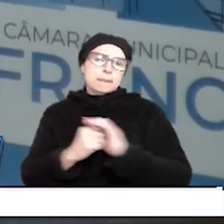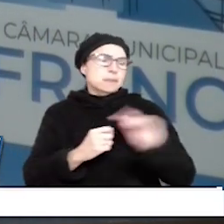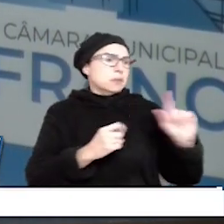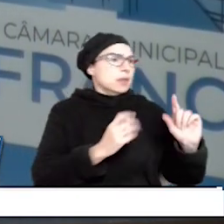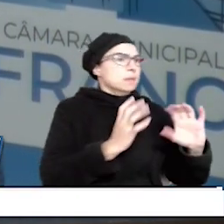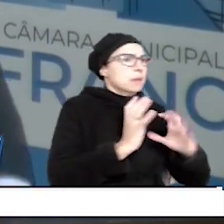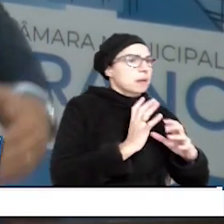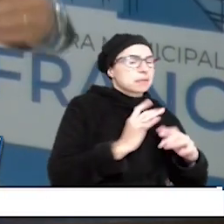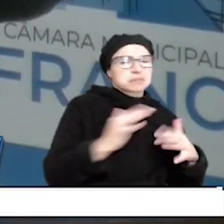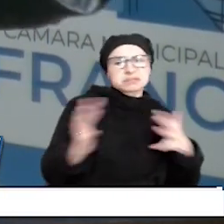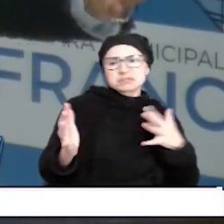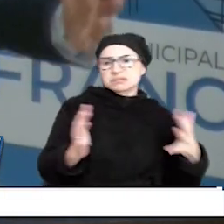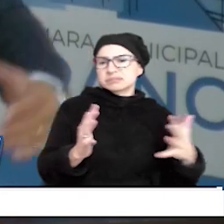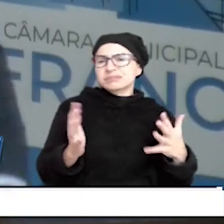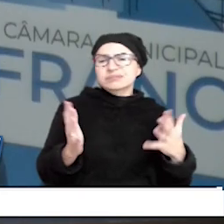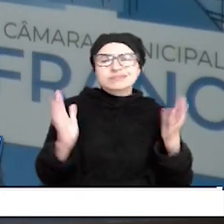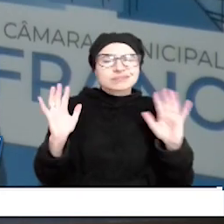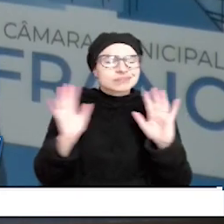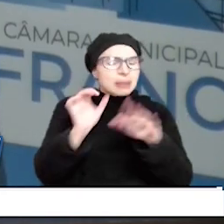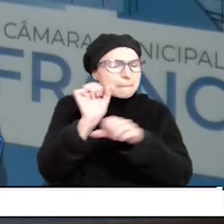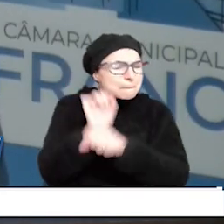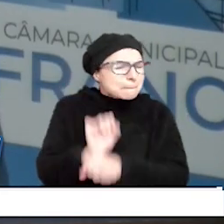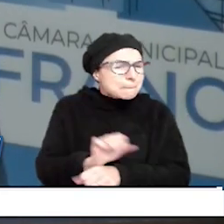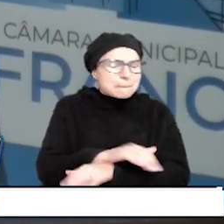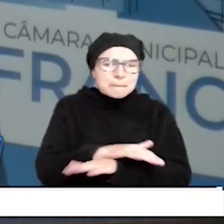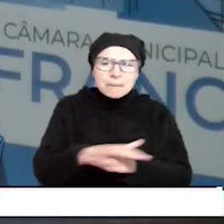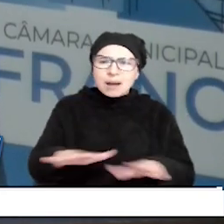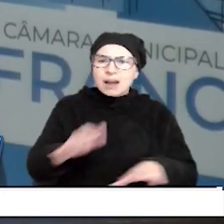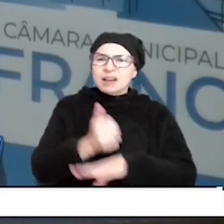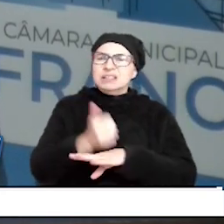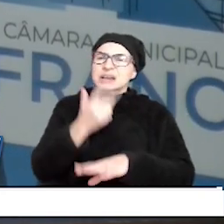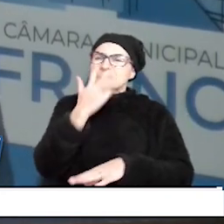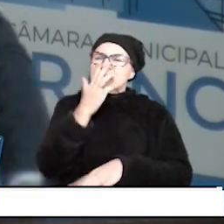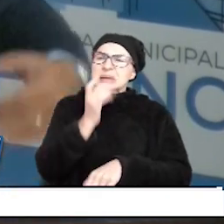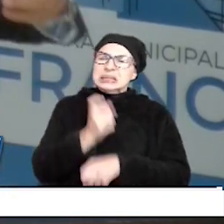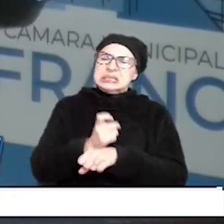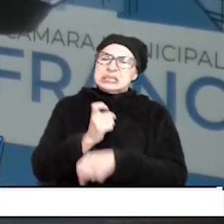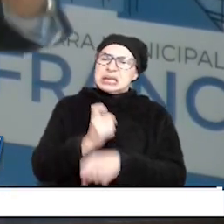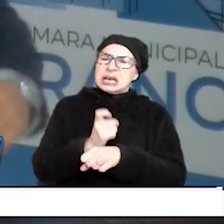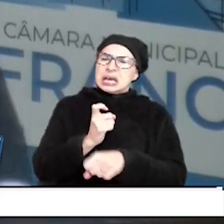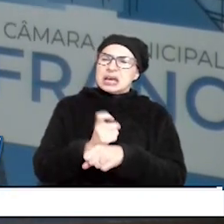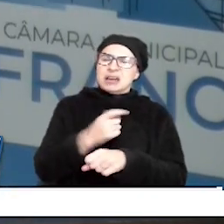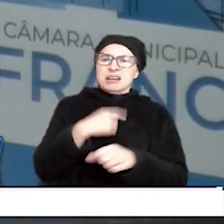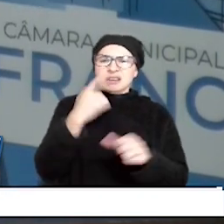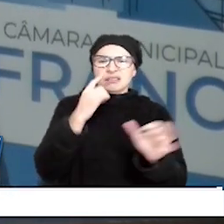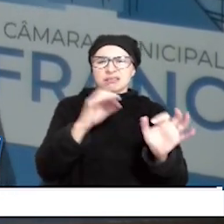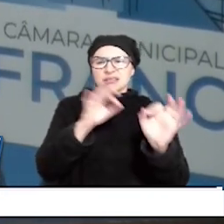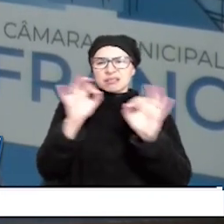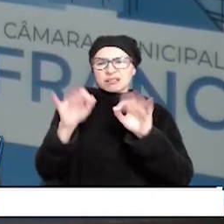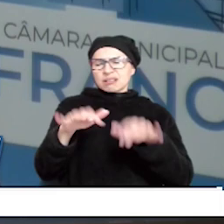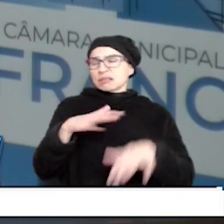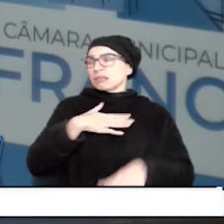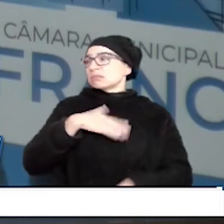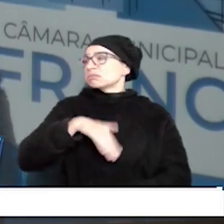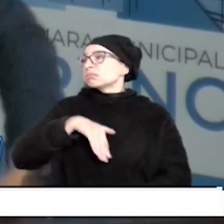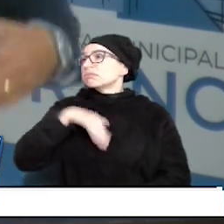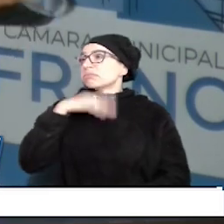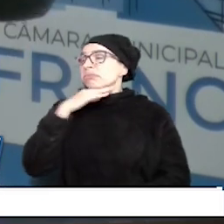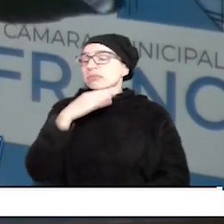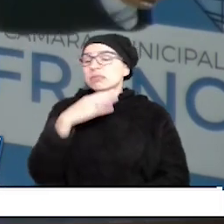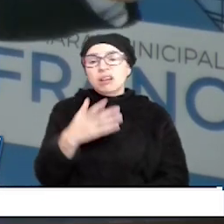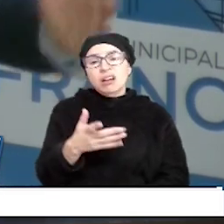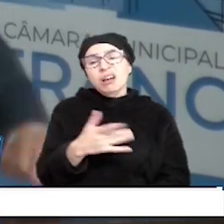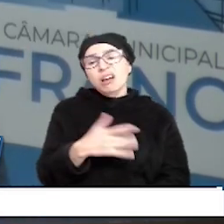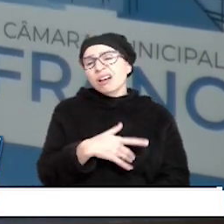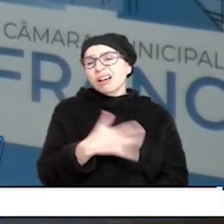daquele. Nós precisamos parar com isso aqui em Franca, isso já está ficando chato. Eu acho que quem assiste essa sessão já está falando assim, cara, esses caras